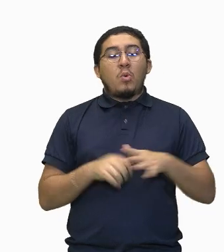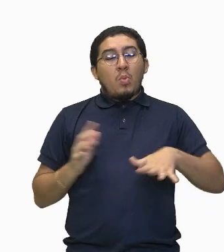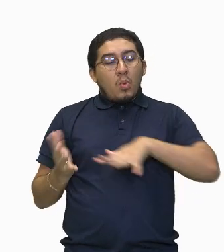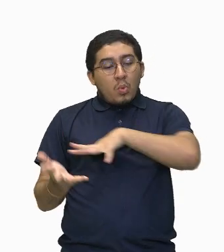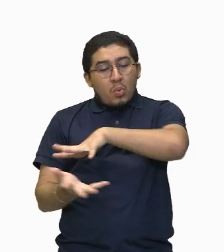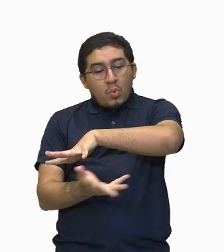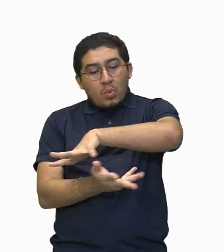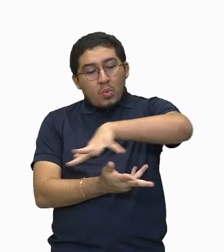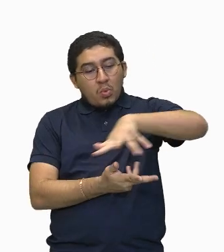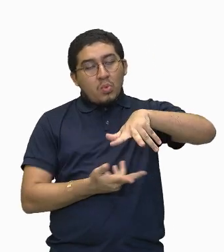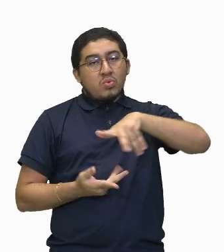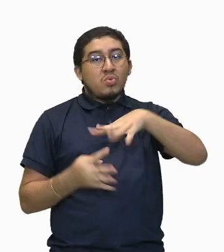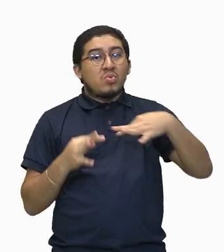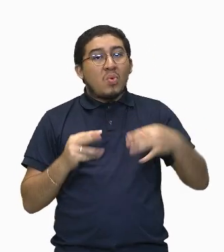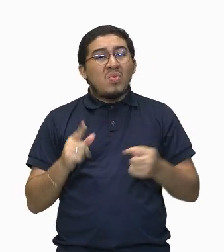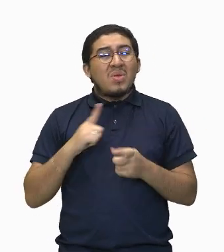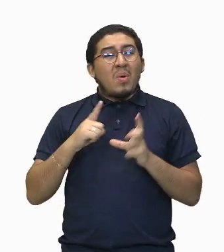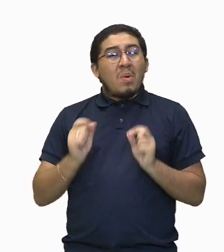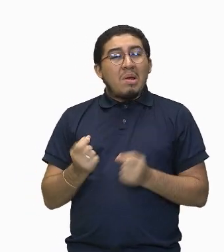uma inflação